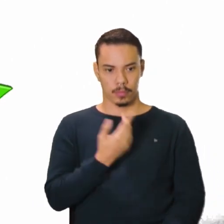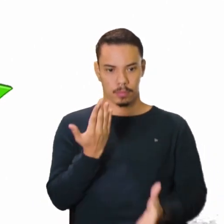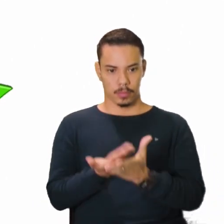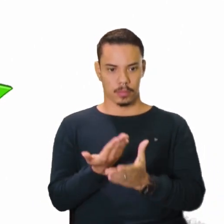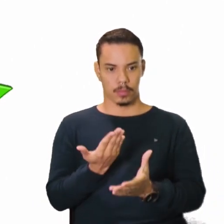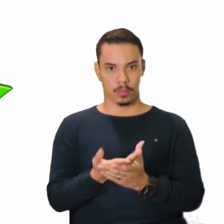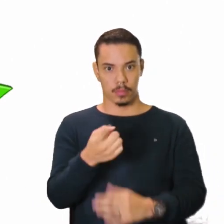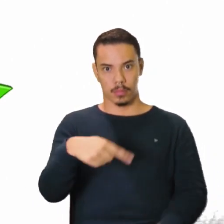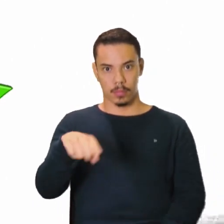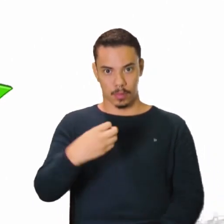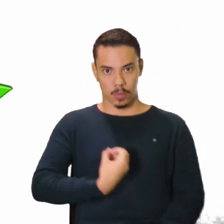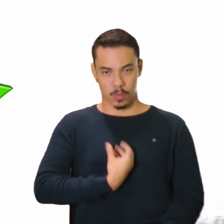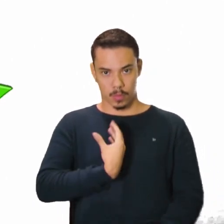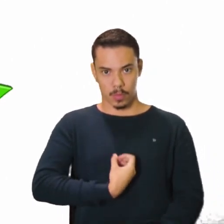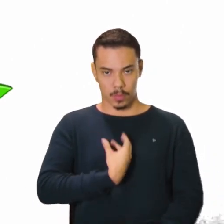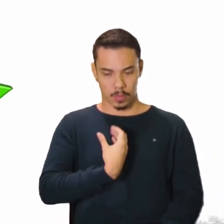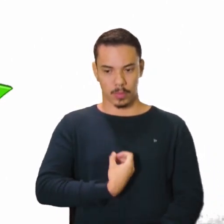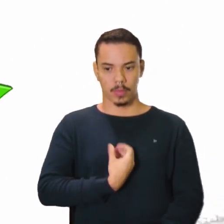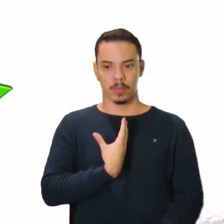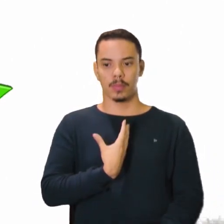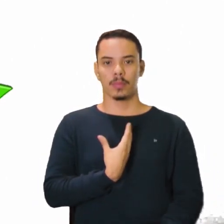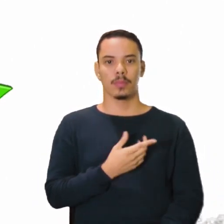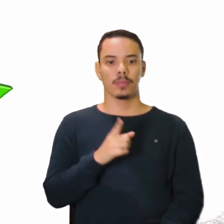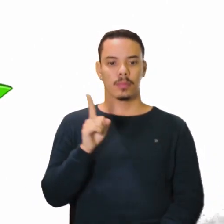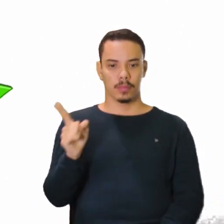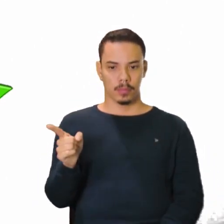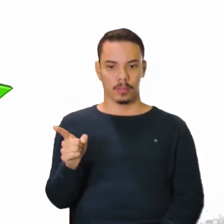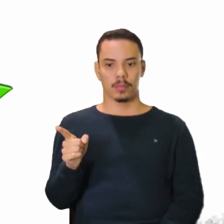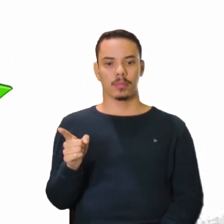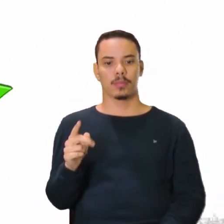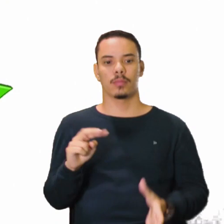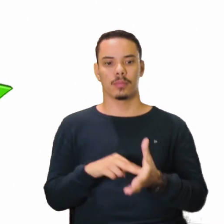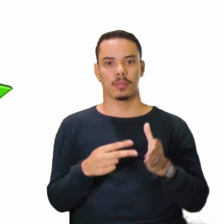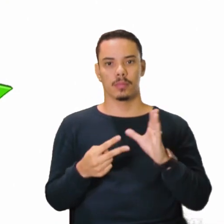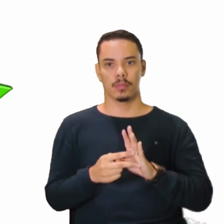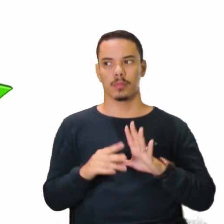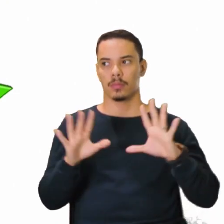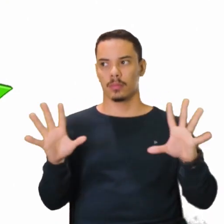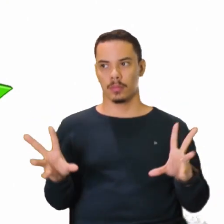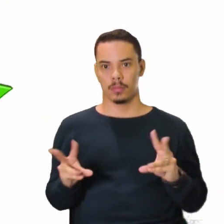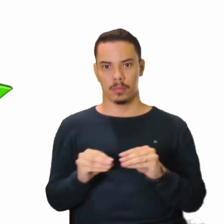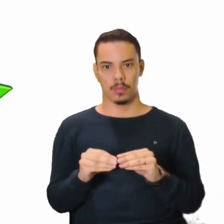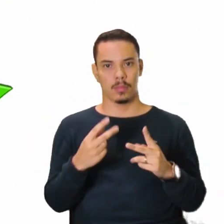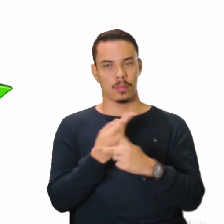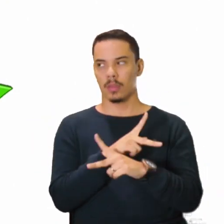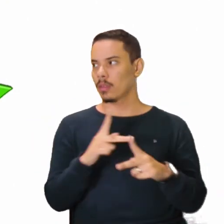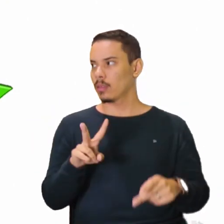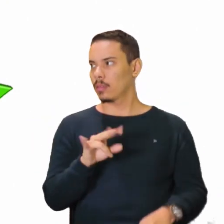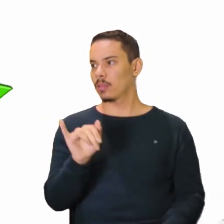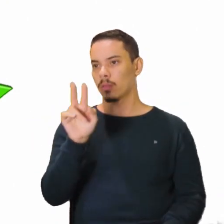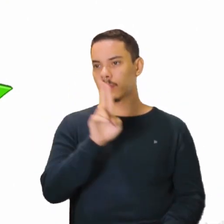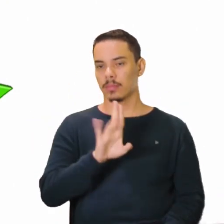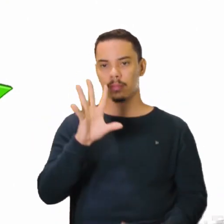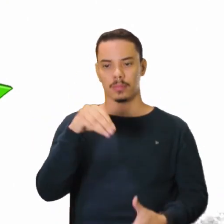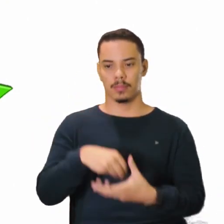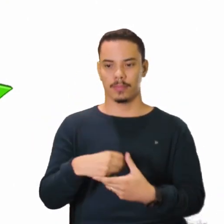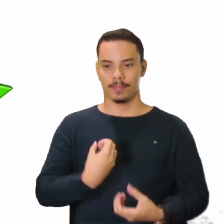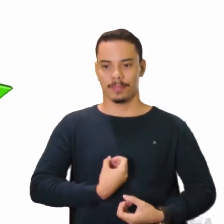estudantes poetisas, né? Essa é uma construção que você pode usar nas